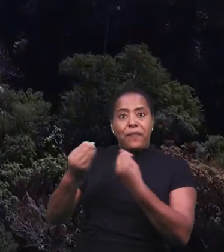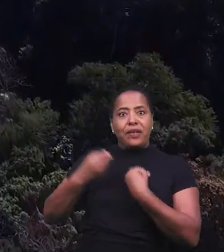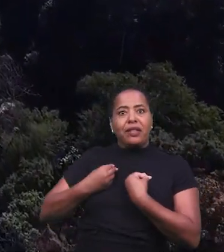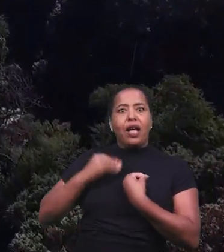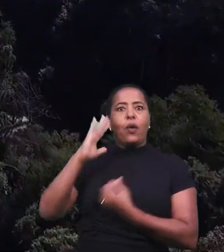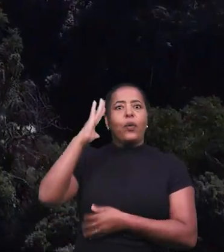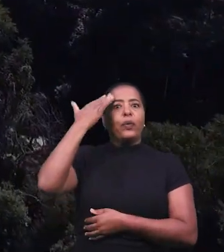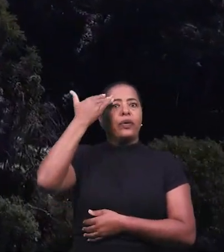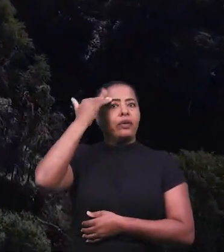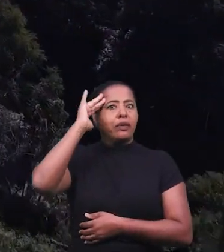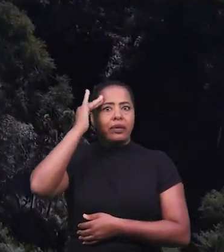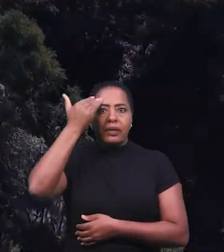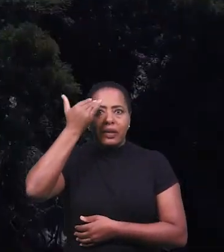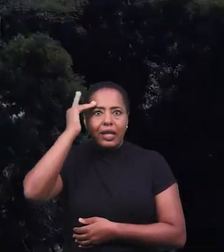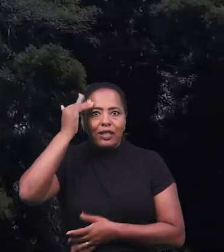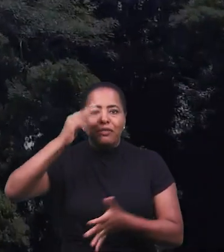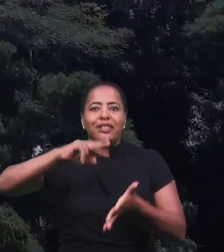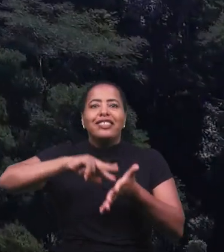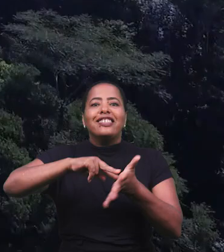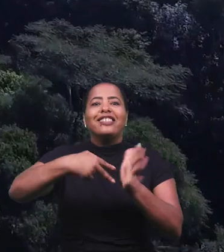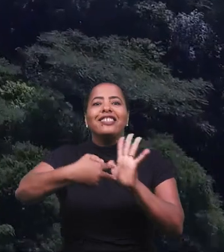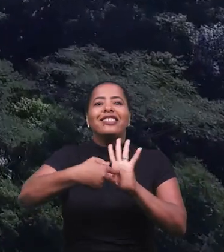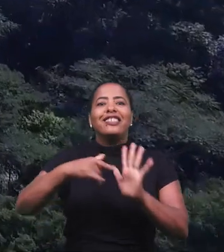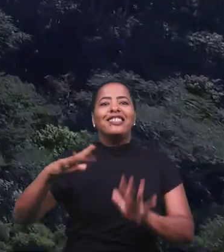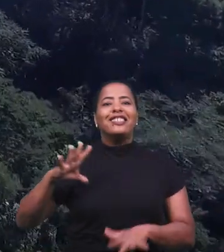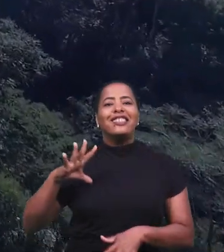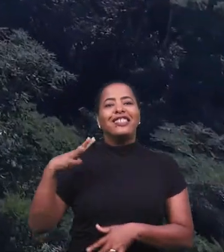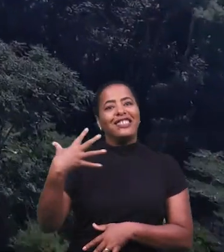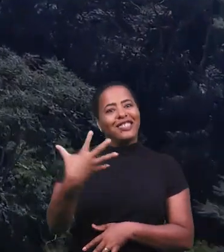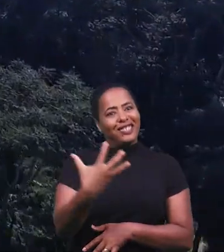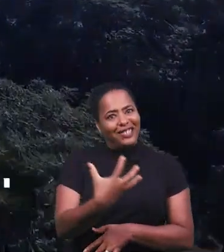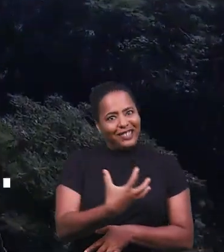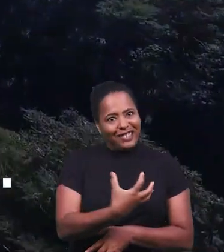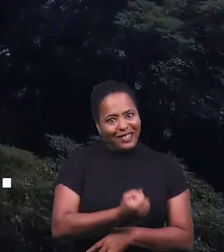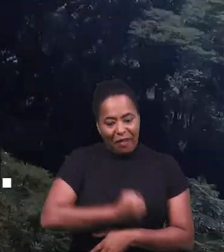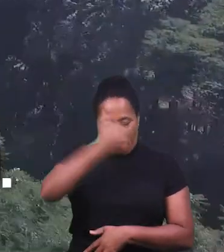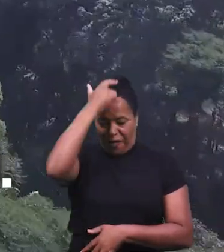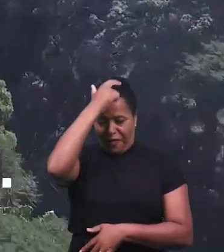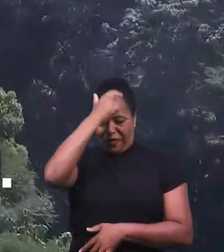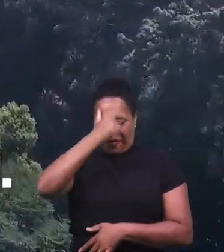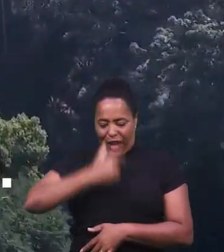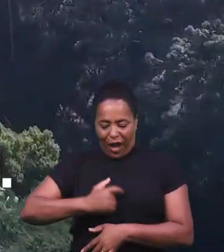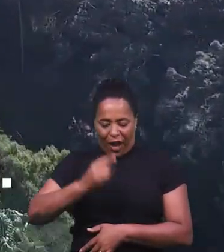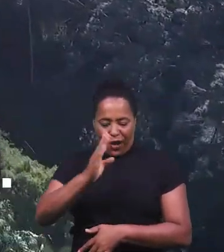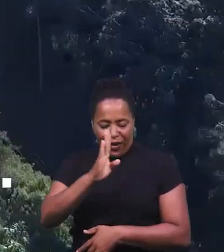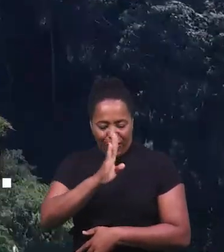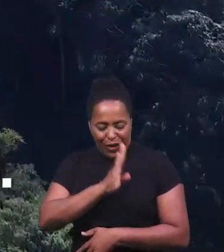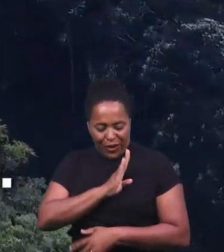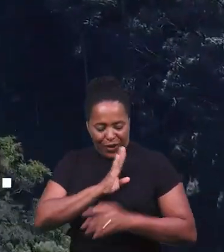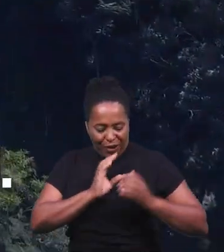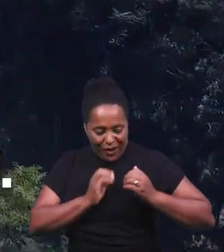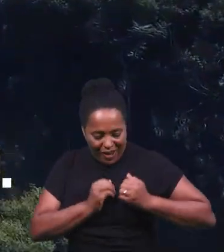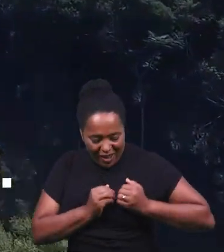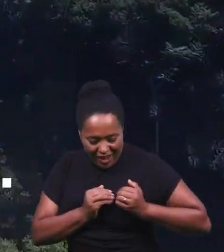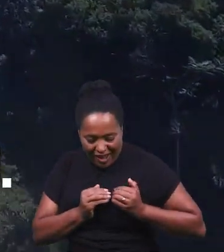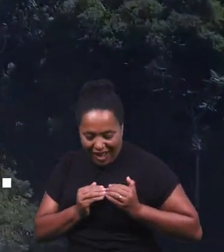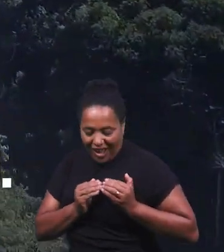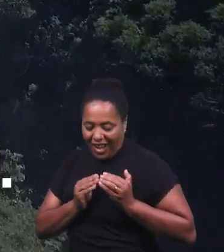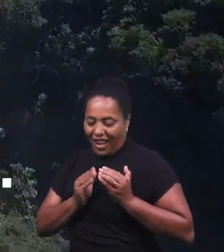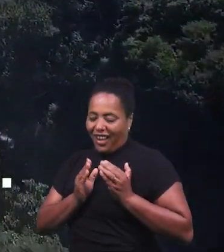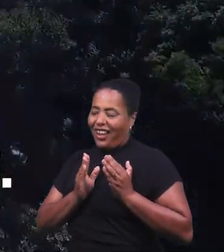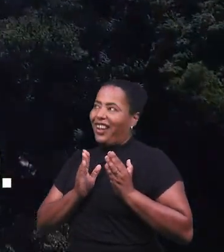entender o que é a salvação, então abri o meu